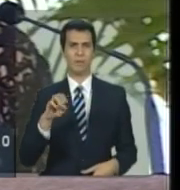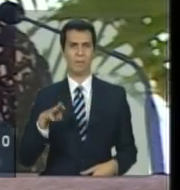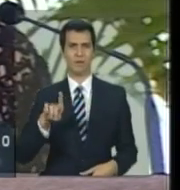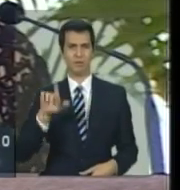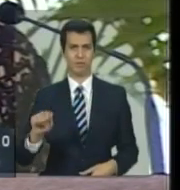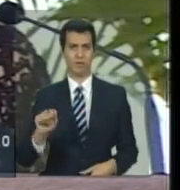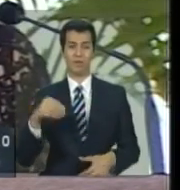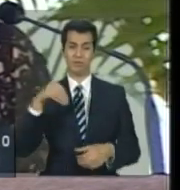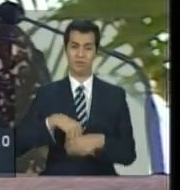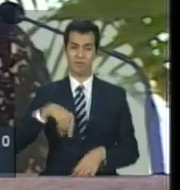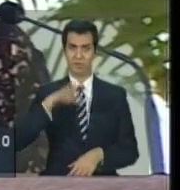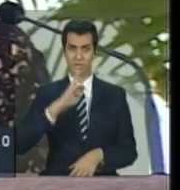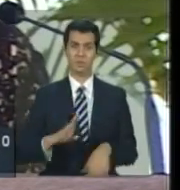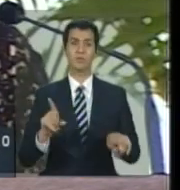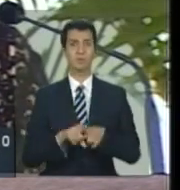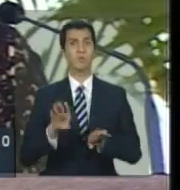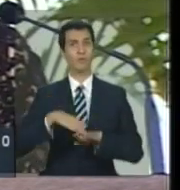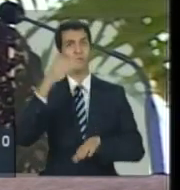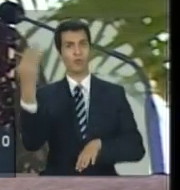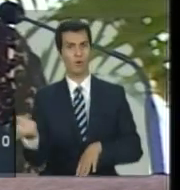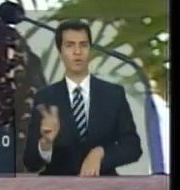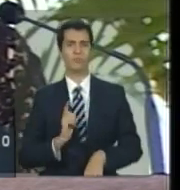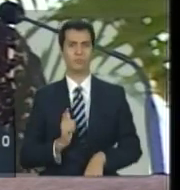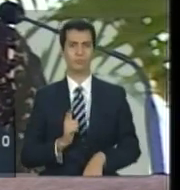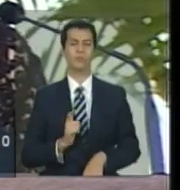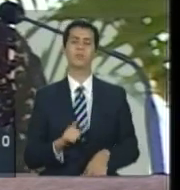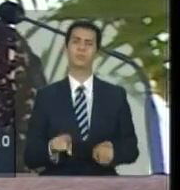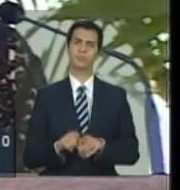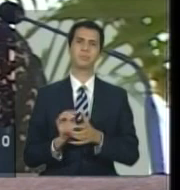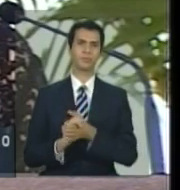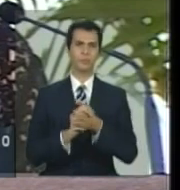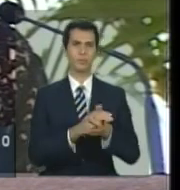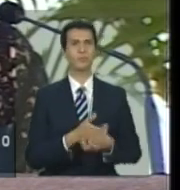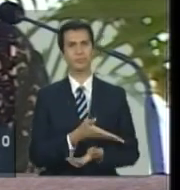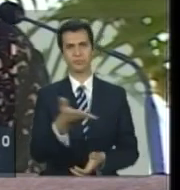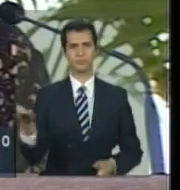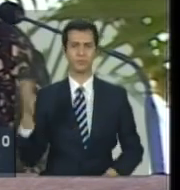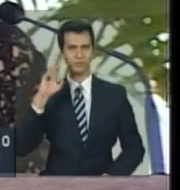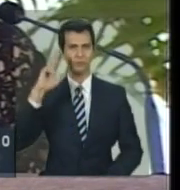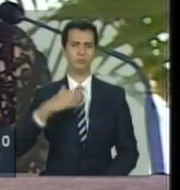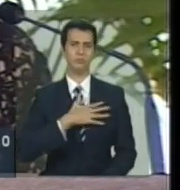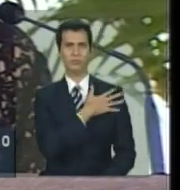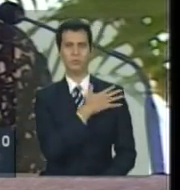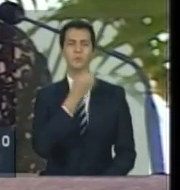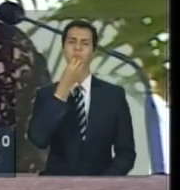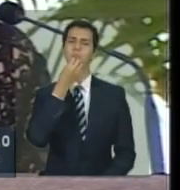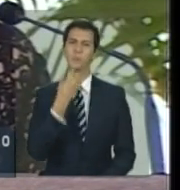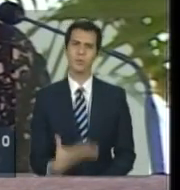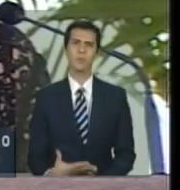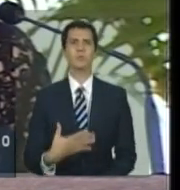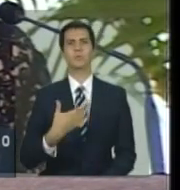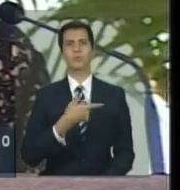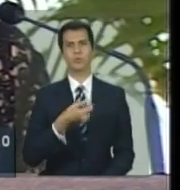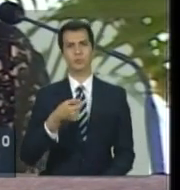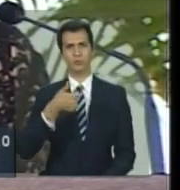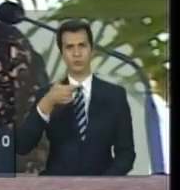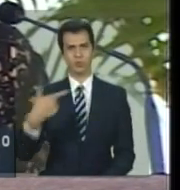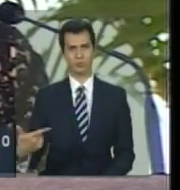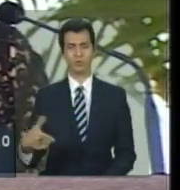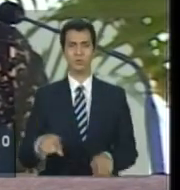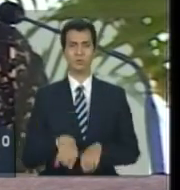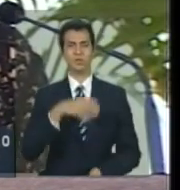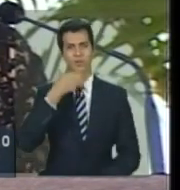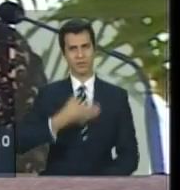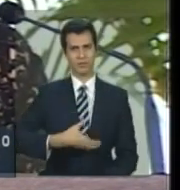também no exterior. Desejo aos senhores oficiais generais um bom 2012 e um